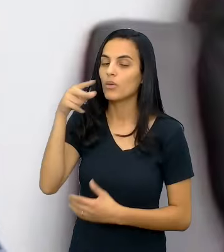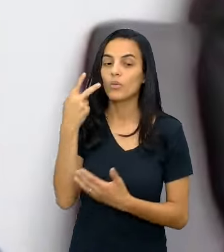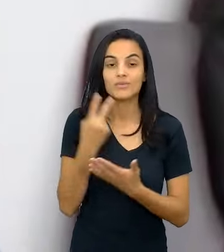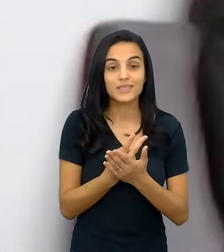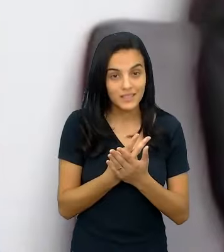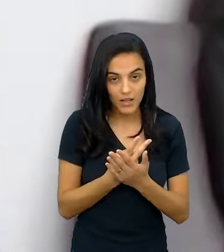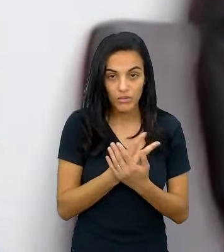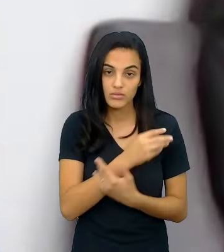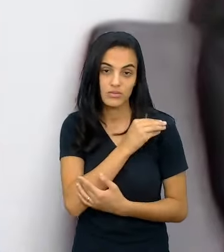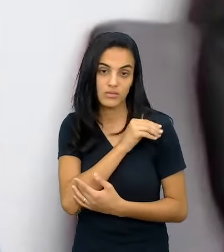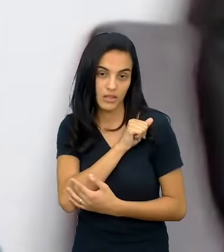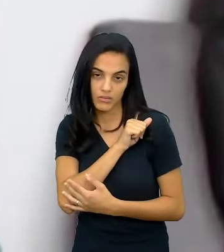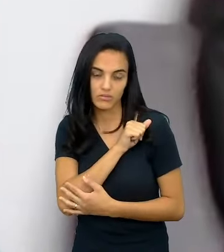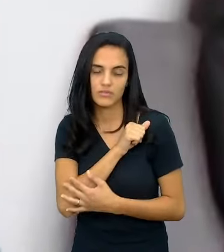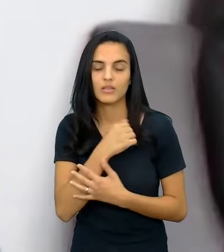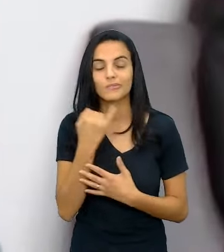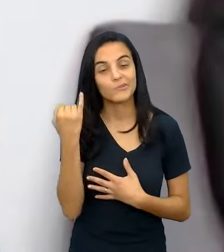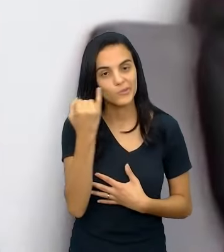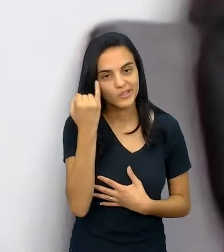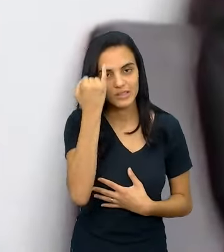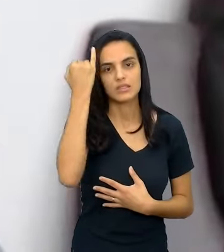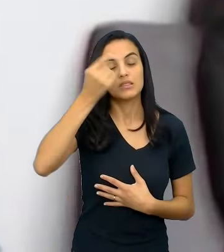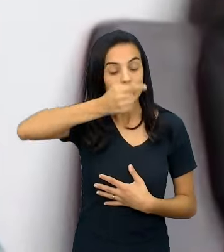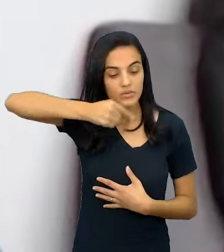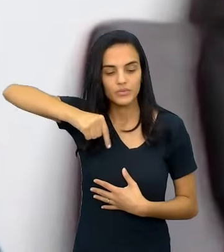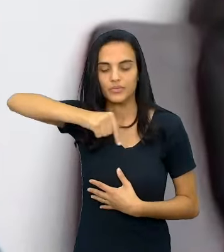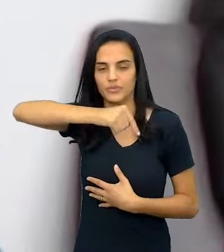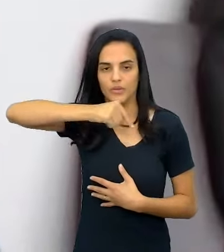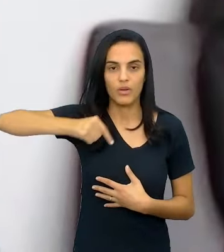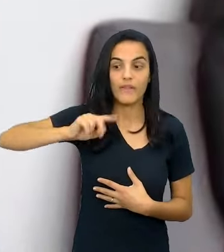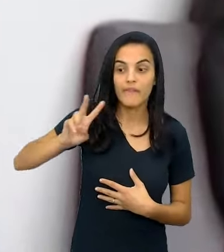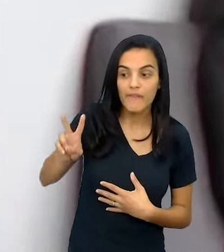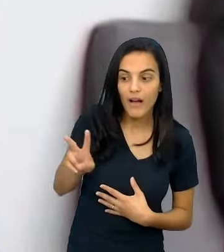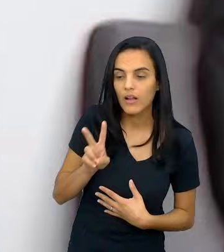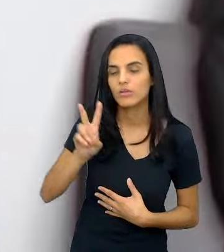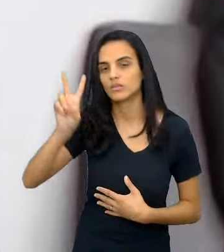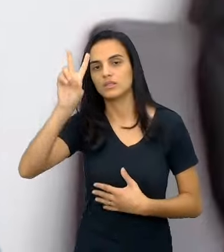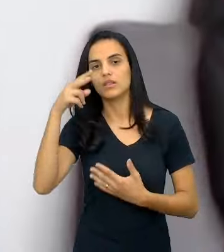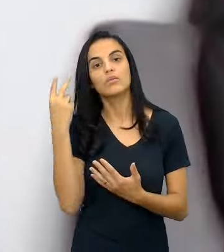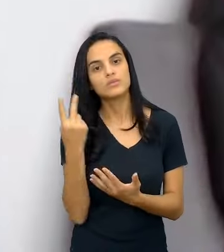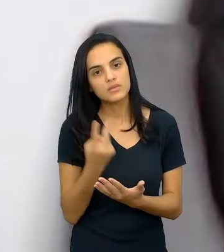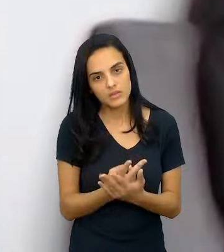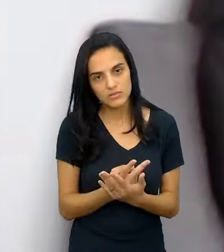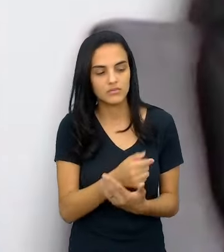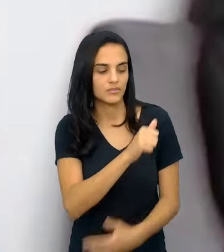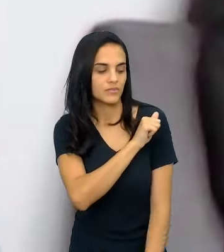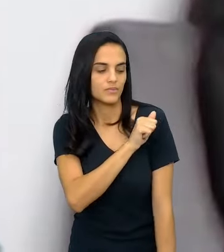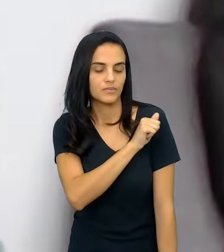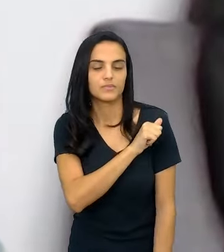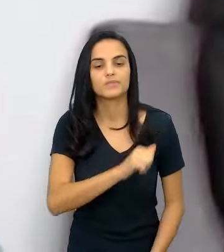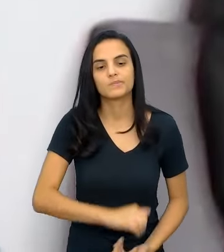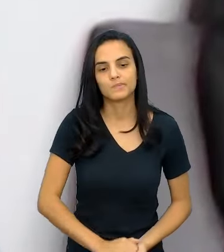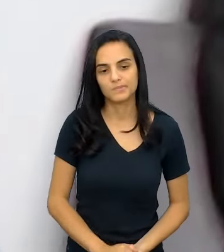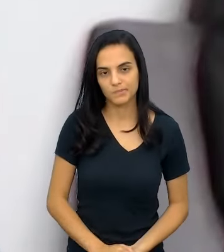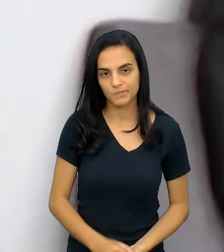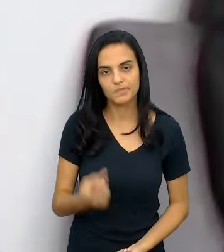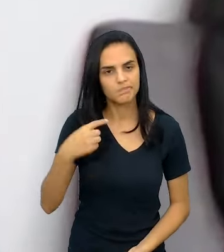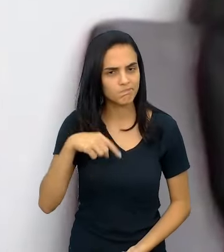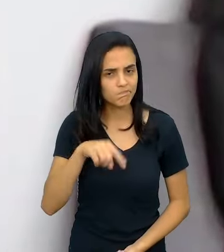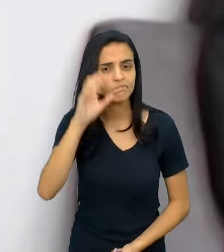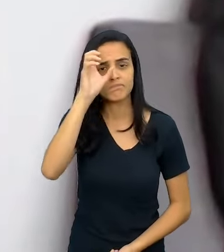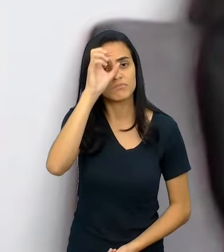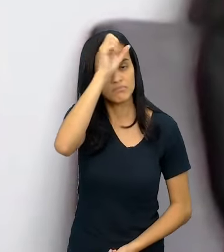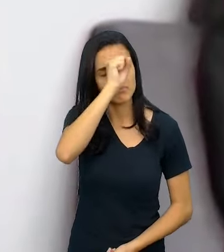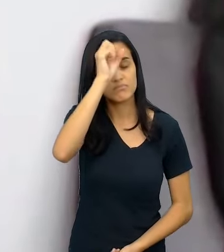dos alunos, né? A importância de nós valorizarmos os erros, né? Nós sabemos aqui que os erros,